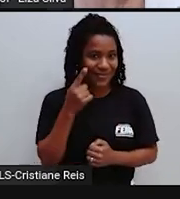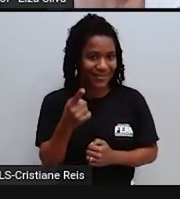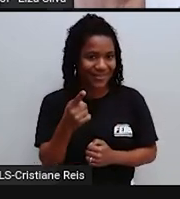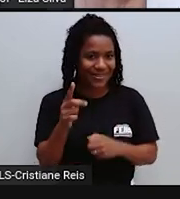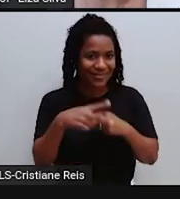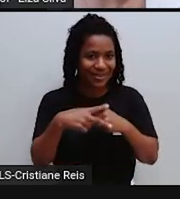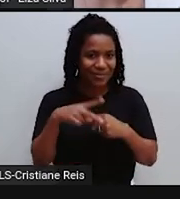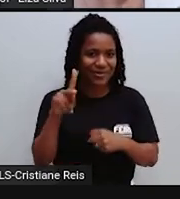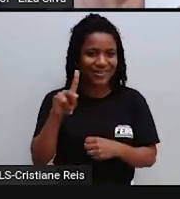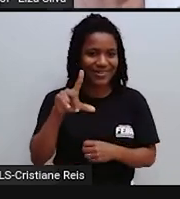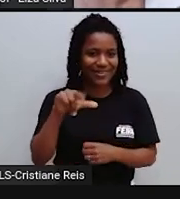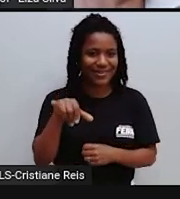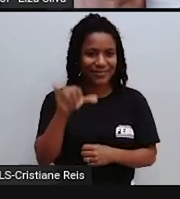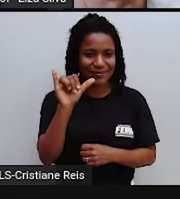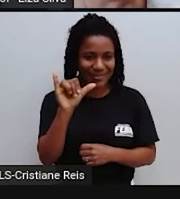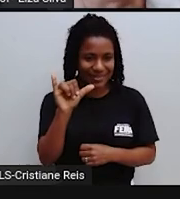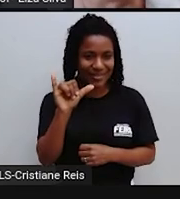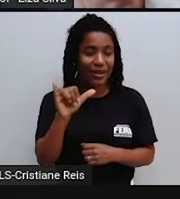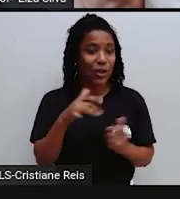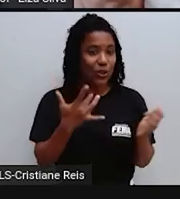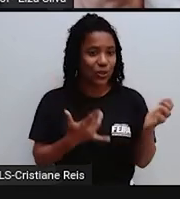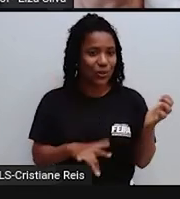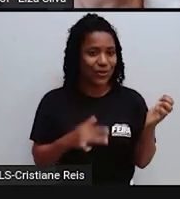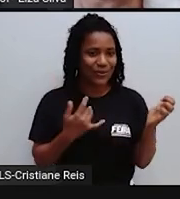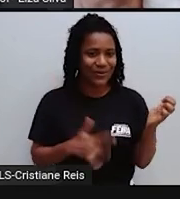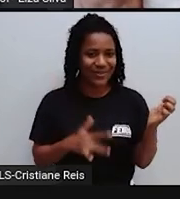outra situação, tocando